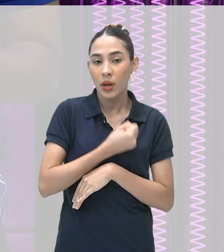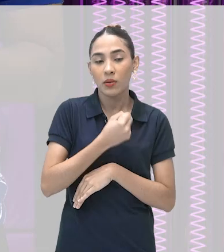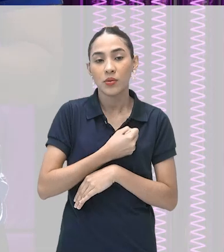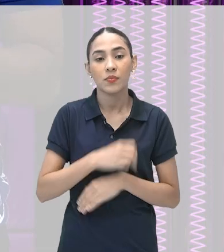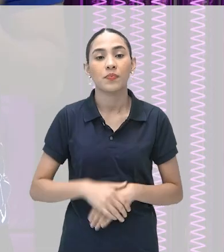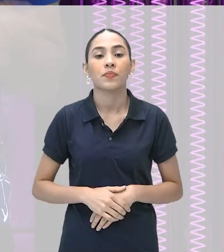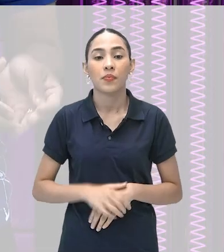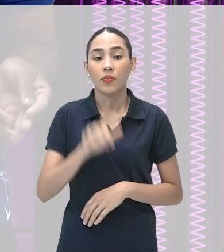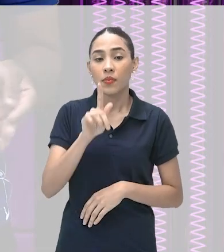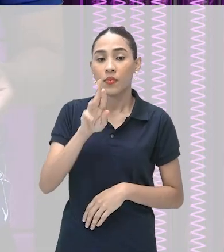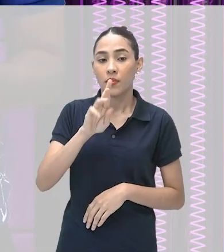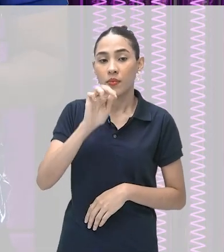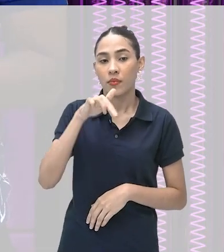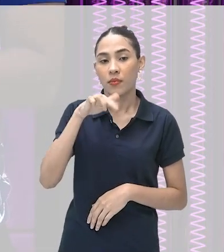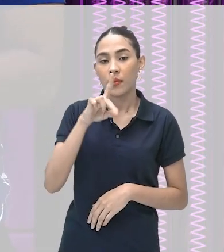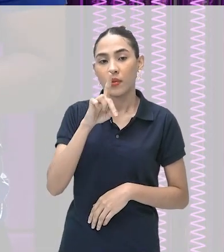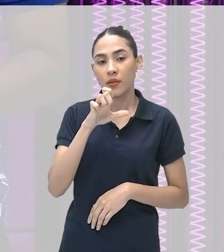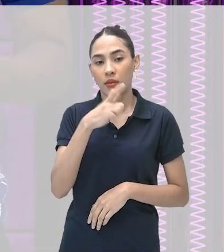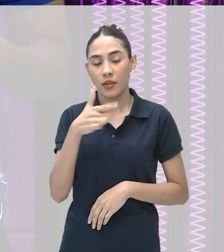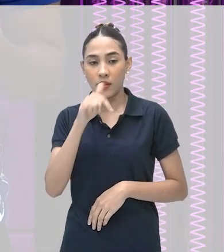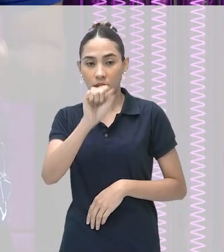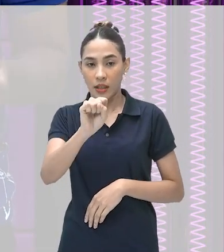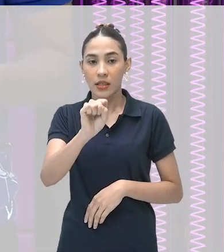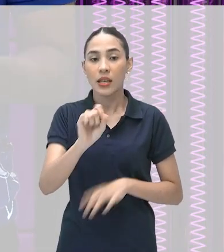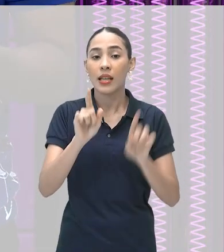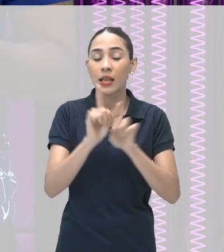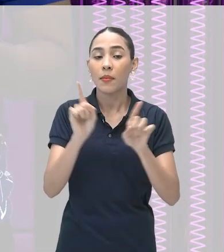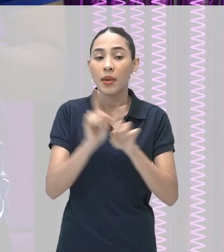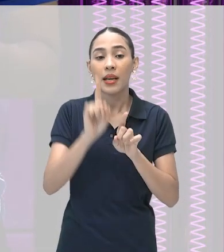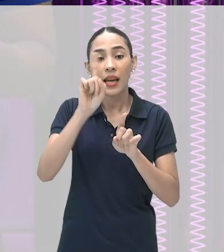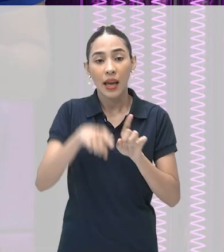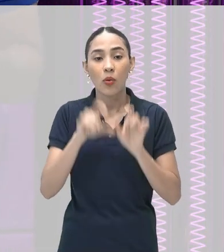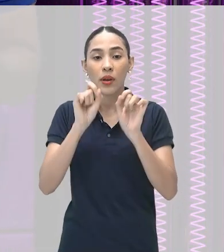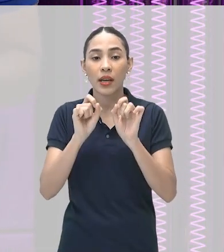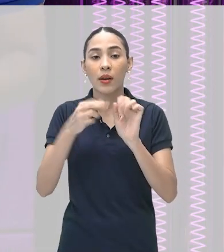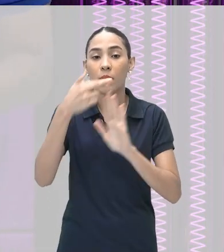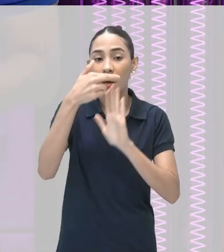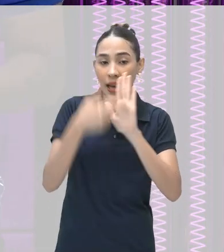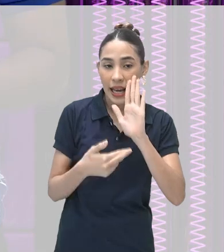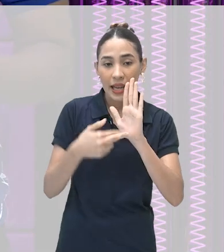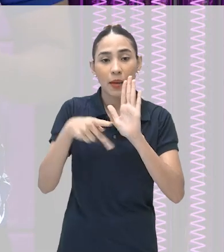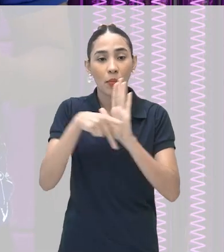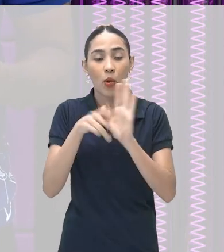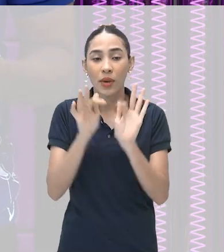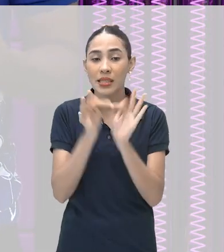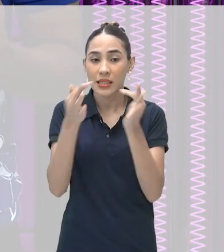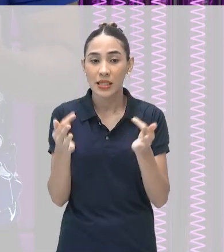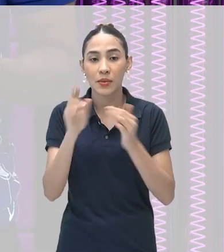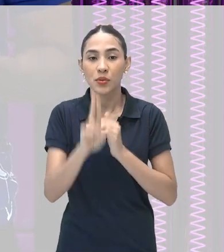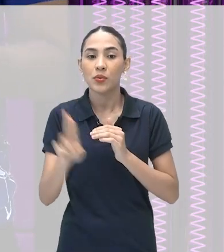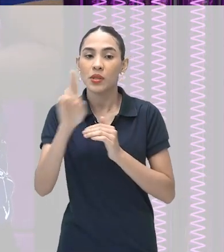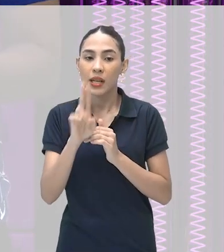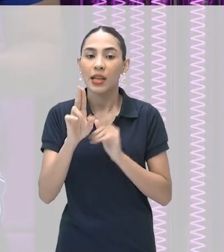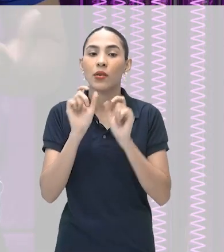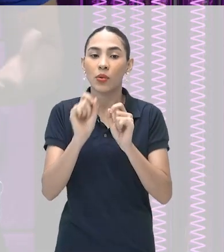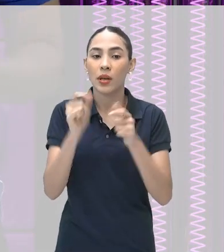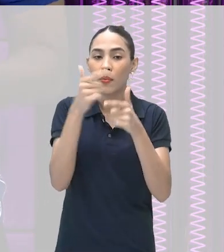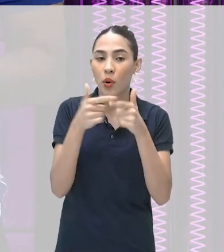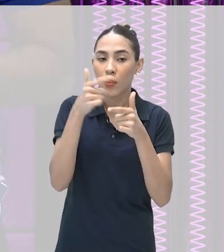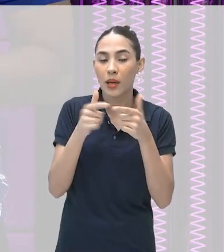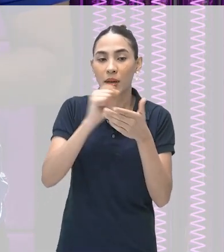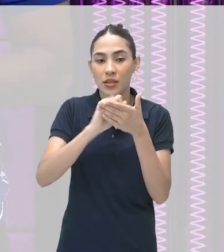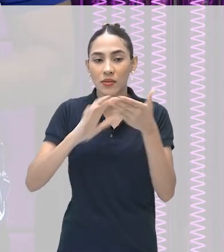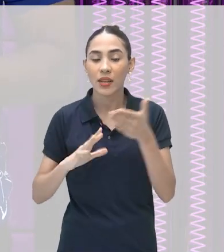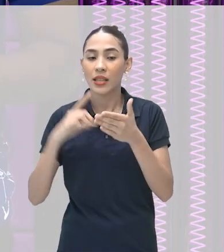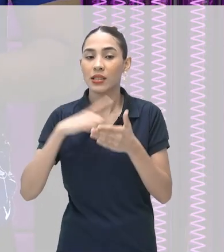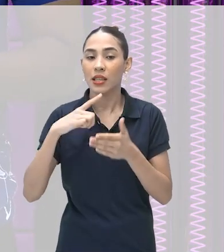chama, grandezas proporcionais. Ela representa uma ampliação da regra de três simples, utilizada para resolver problemas com